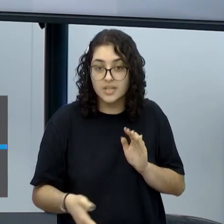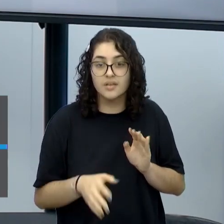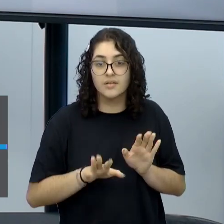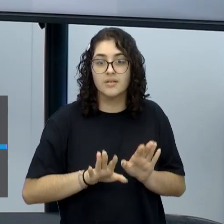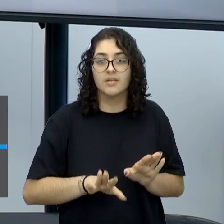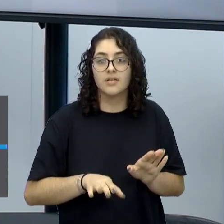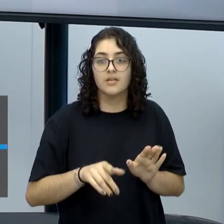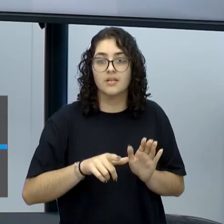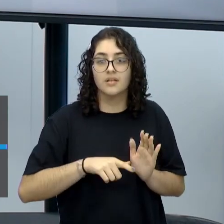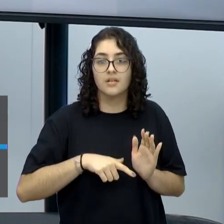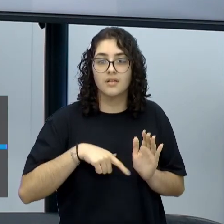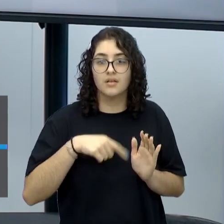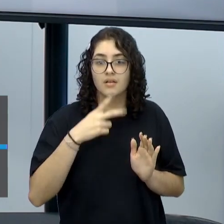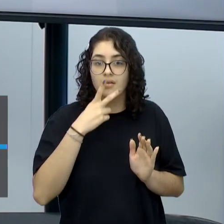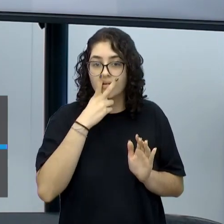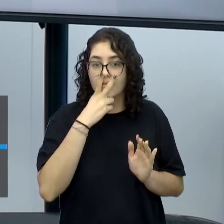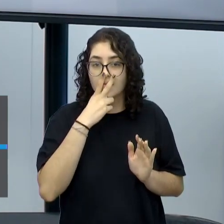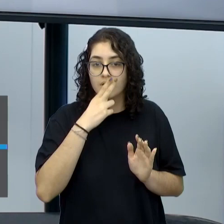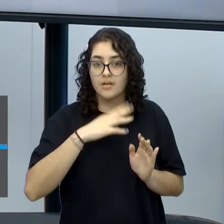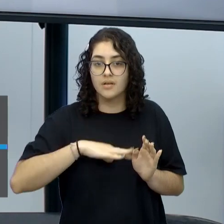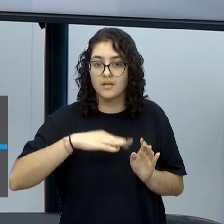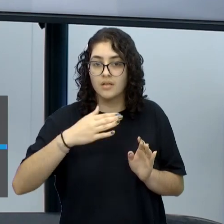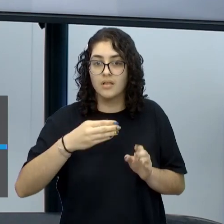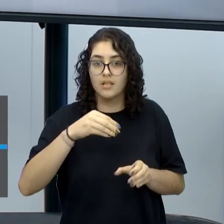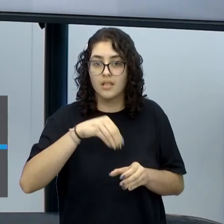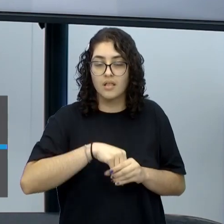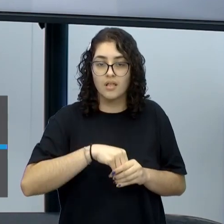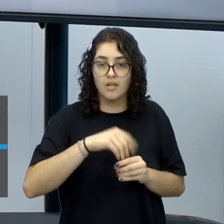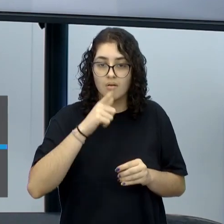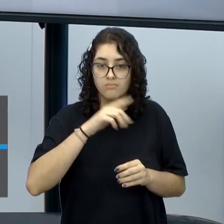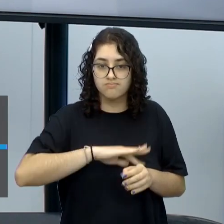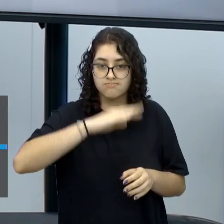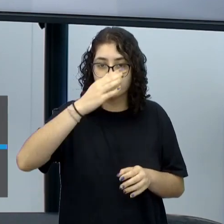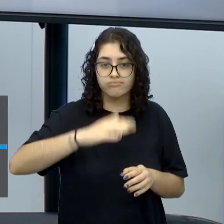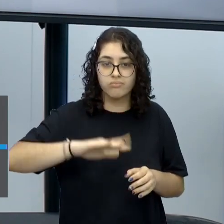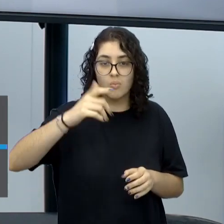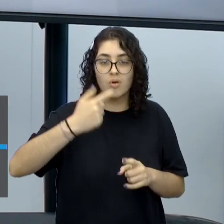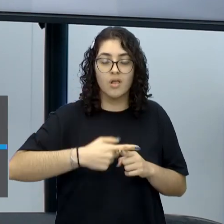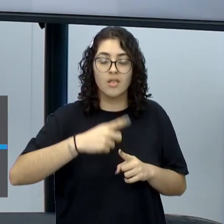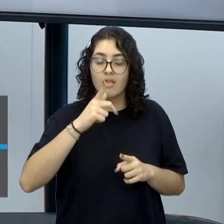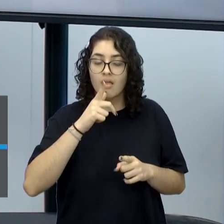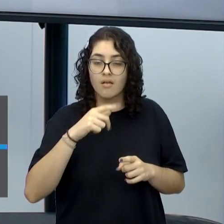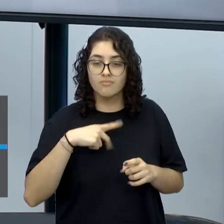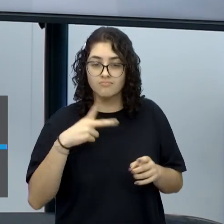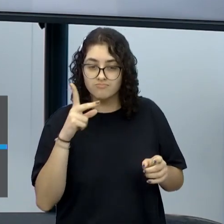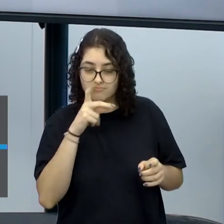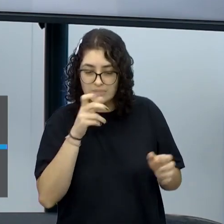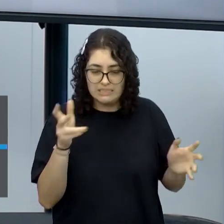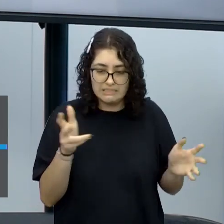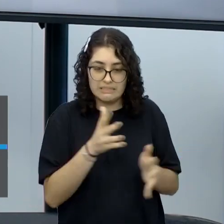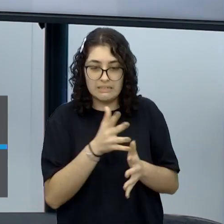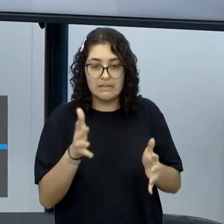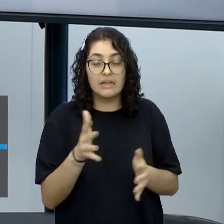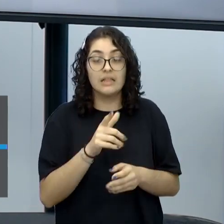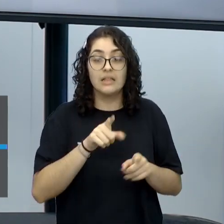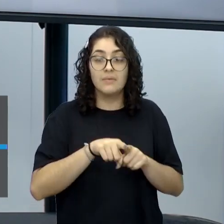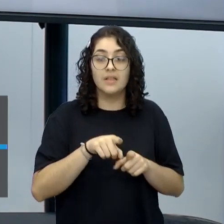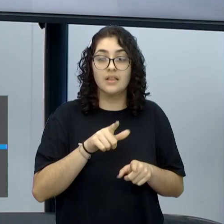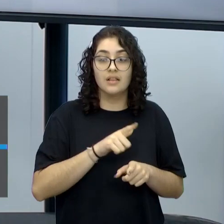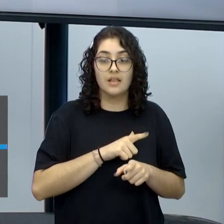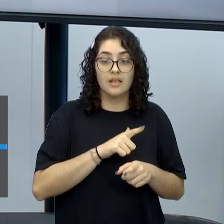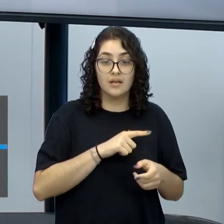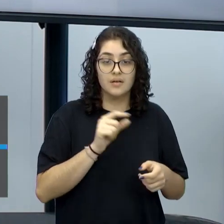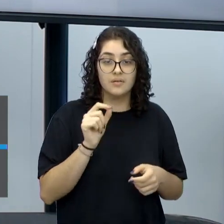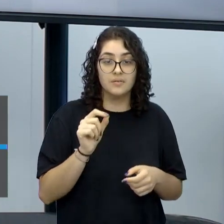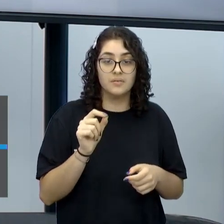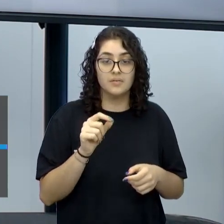eles formavam como se fossem riozinhos no próprio mar por causa justamente dessas correntes que existem ali. E vocês também viram essas correntes